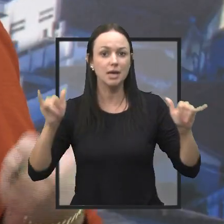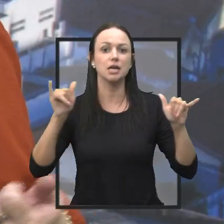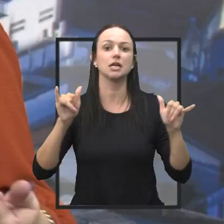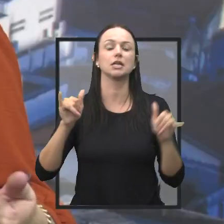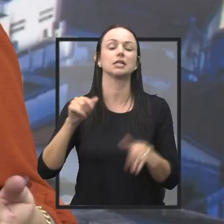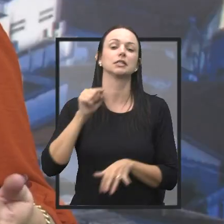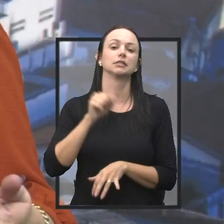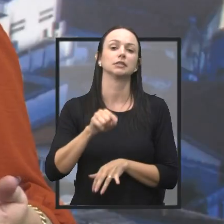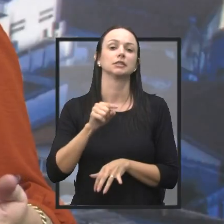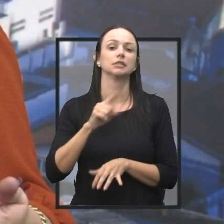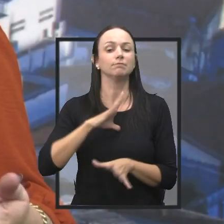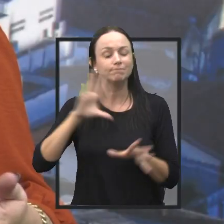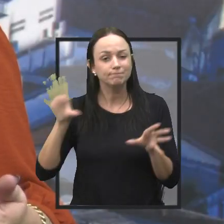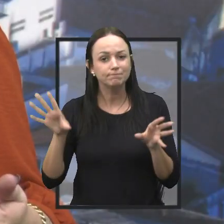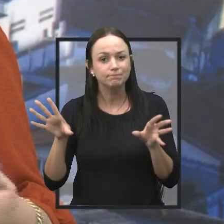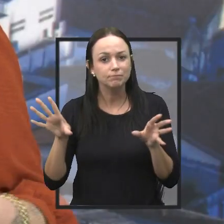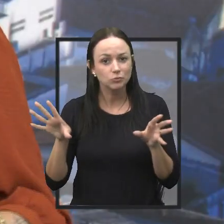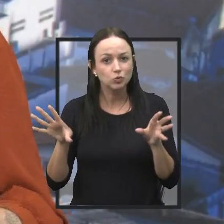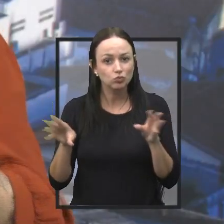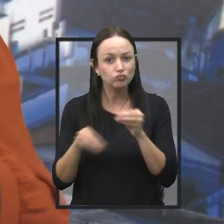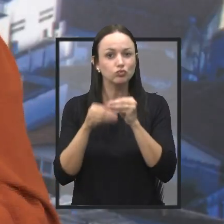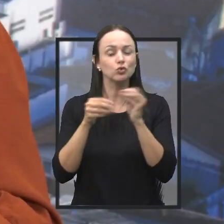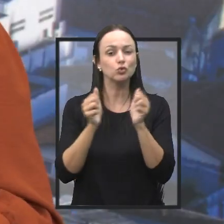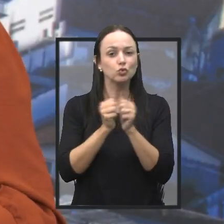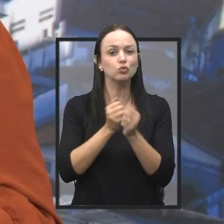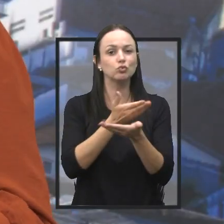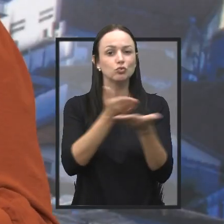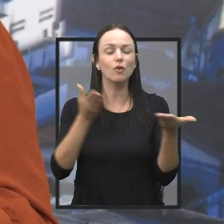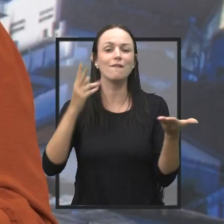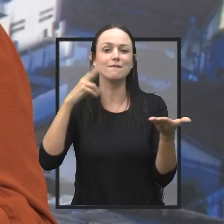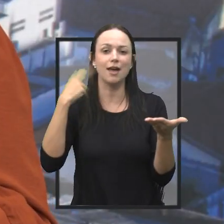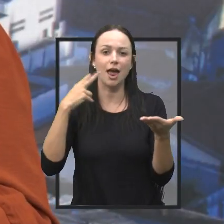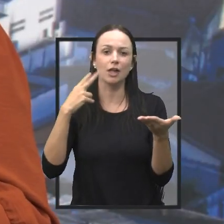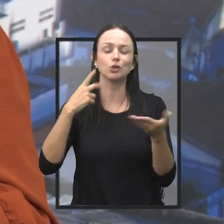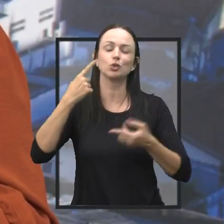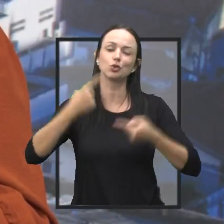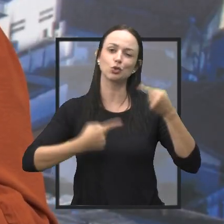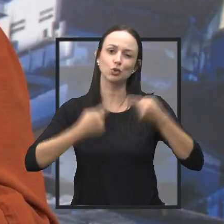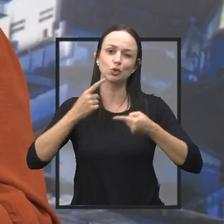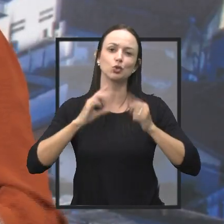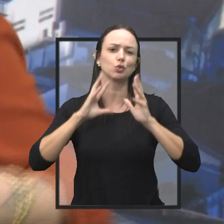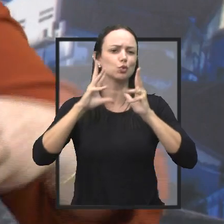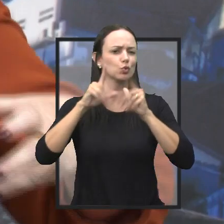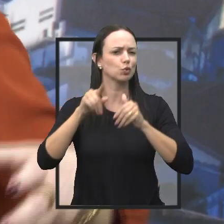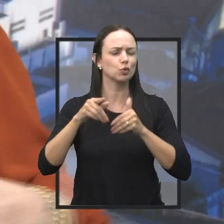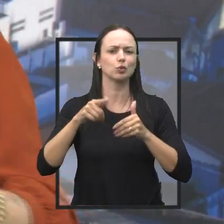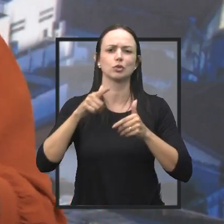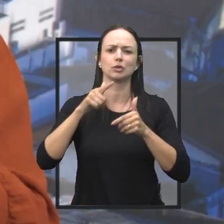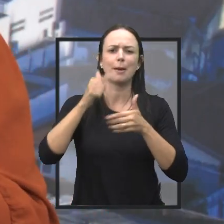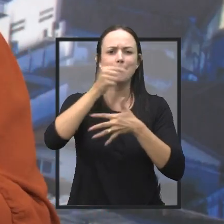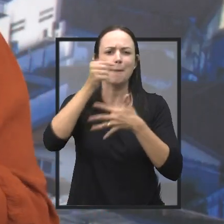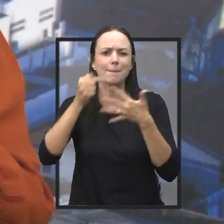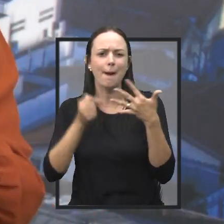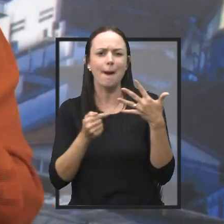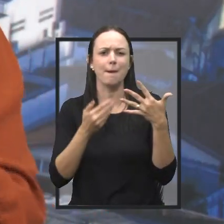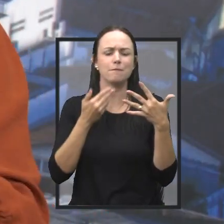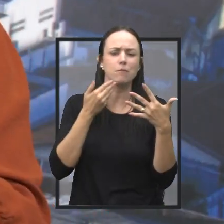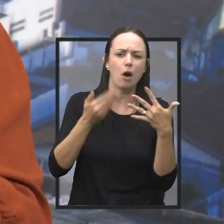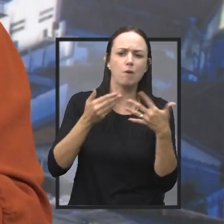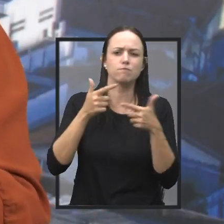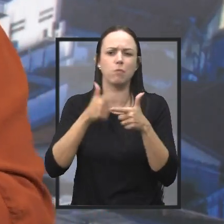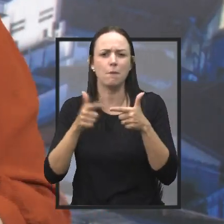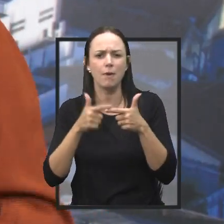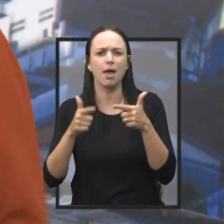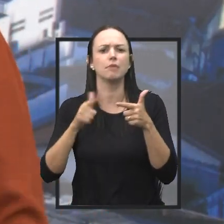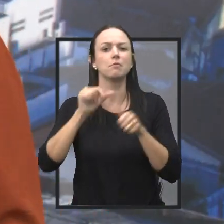adesão de muitos dos nossos colegas da casa, que é justamente para a gente discutir todas essas demandas e, a partir da frente,